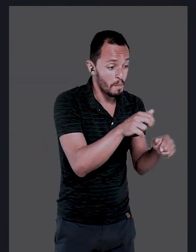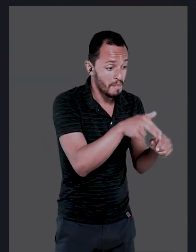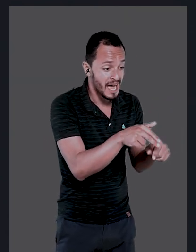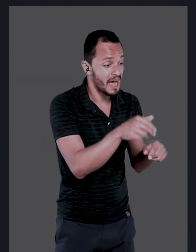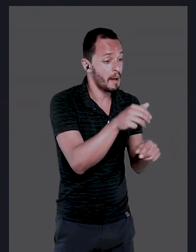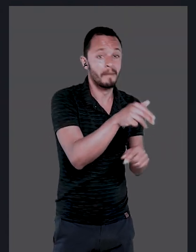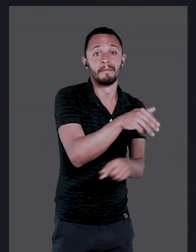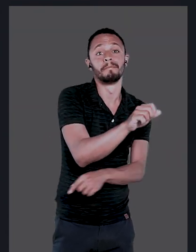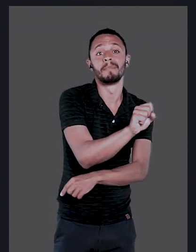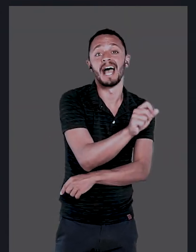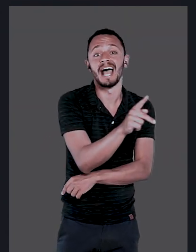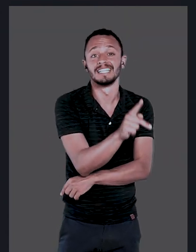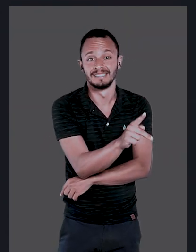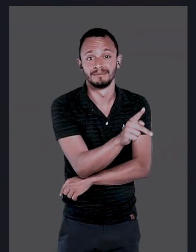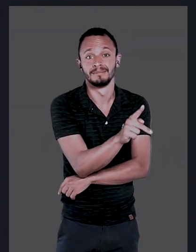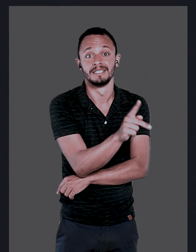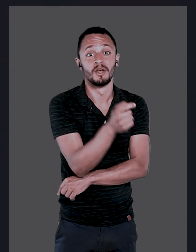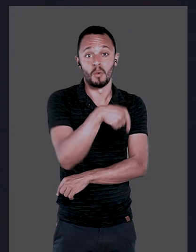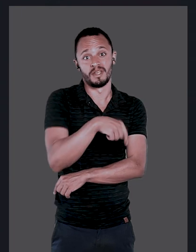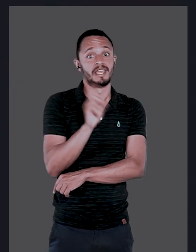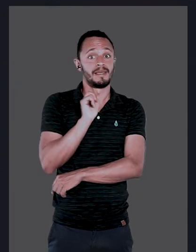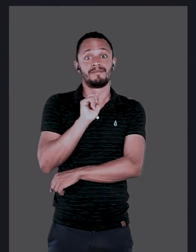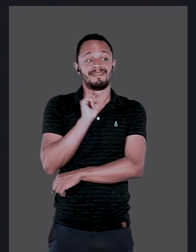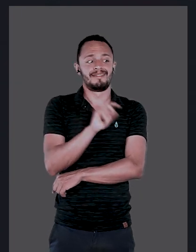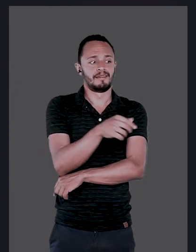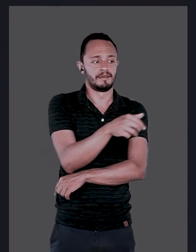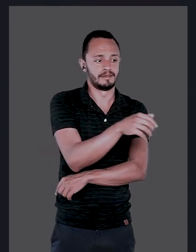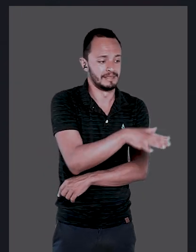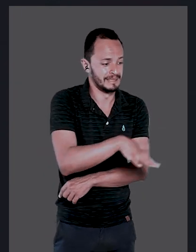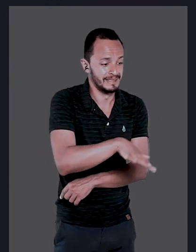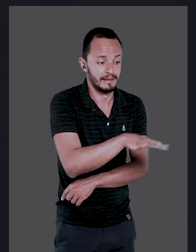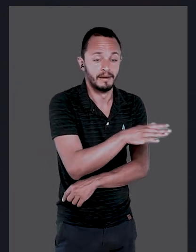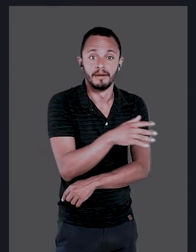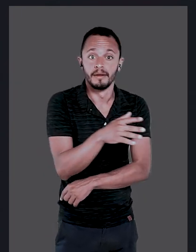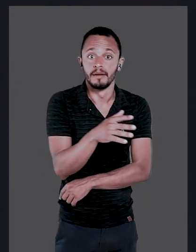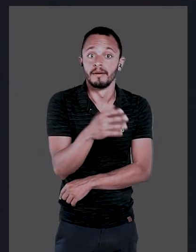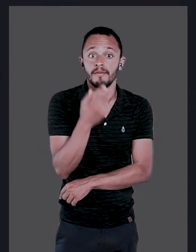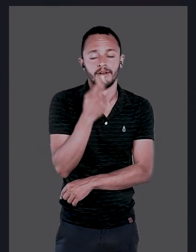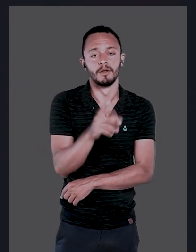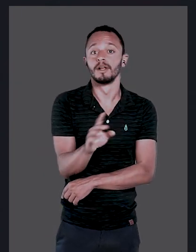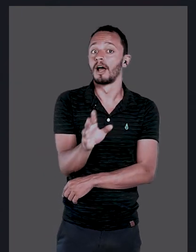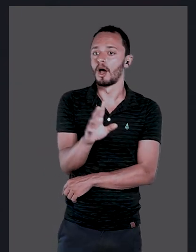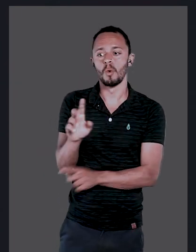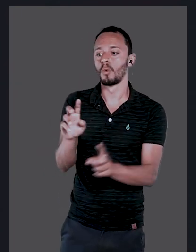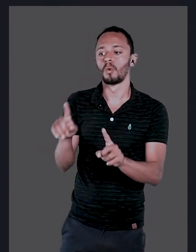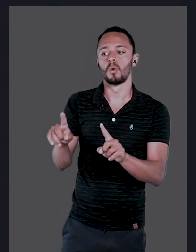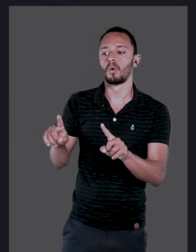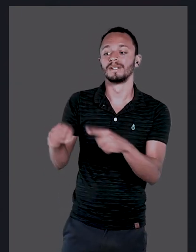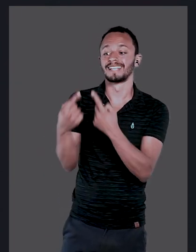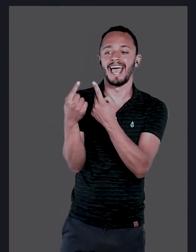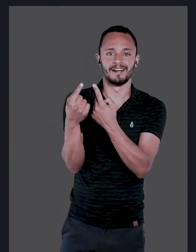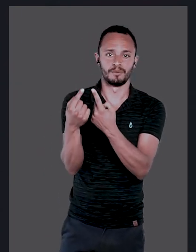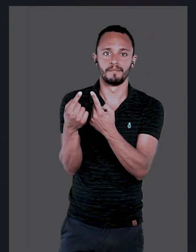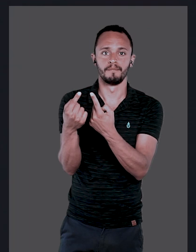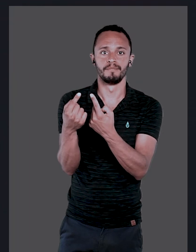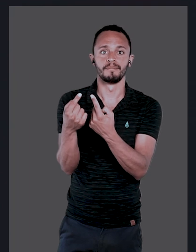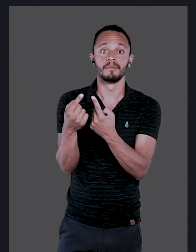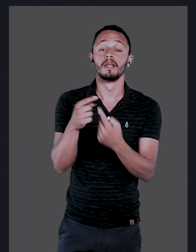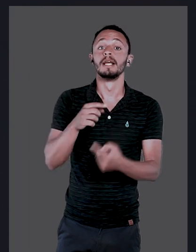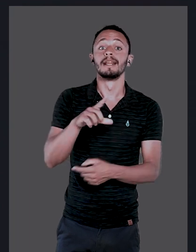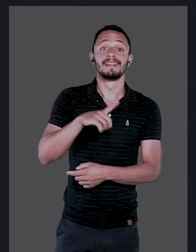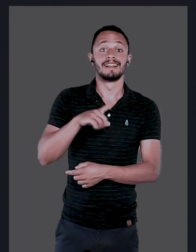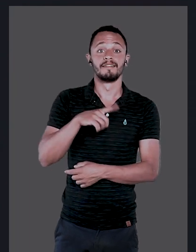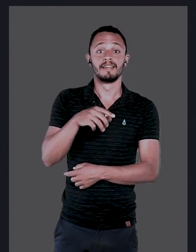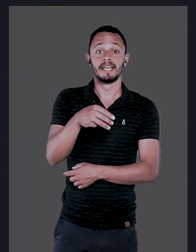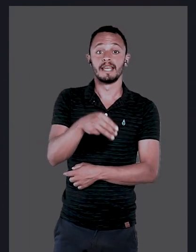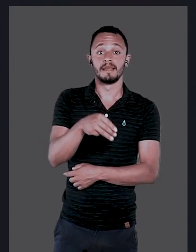indígena que tivesse feito uma curadoria no MAN ou no MASP ou... Ao contrário, lá por causa da